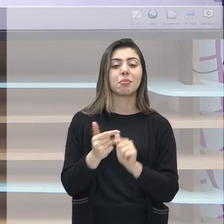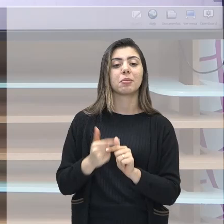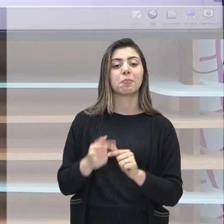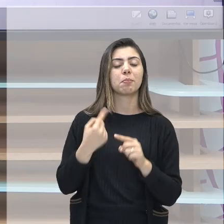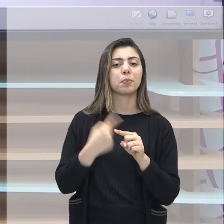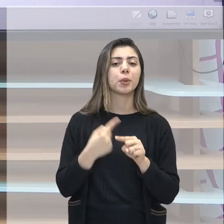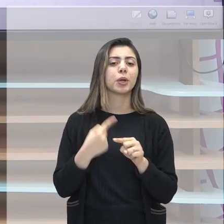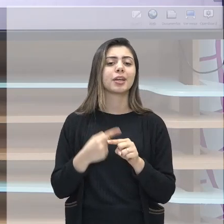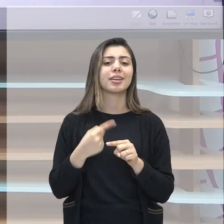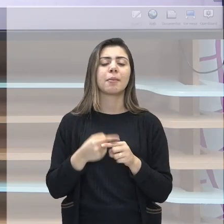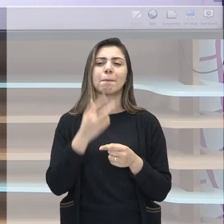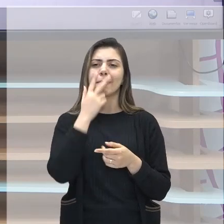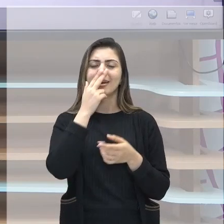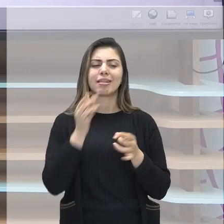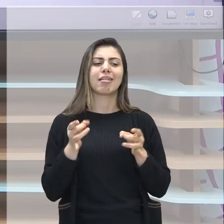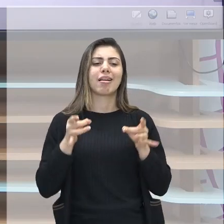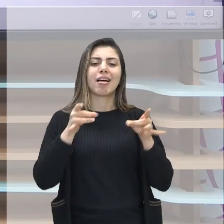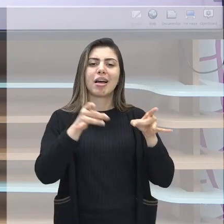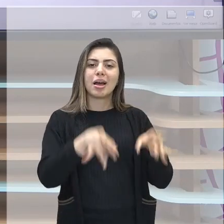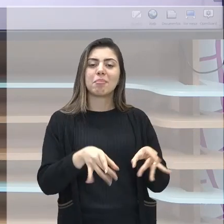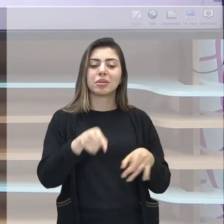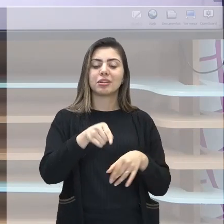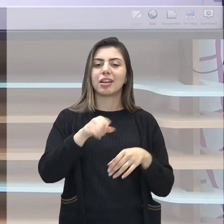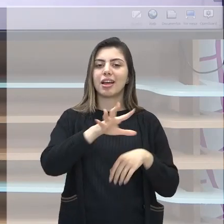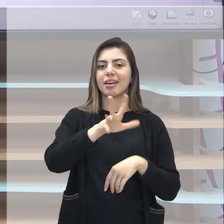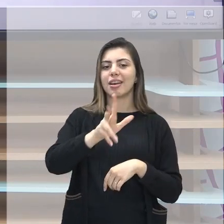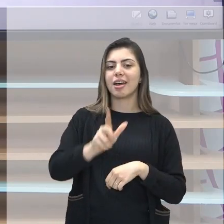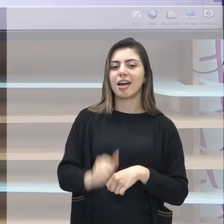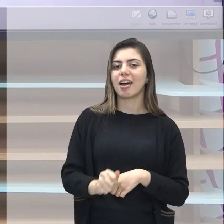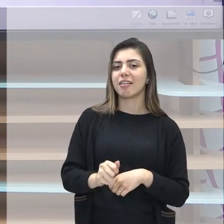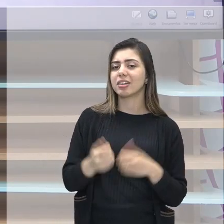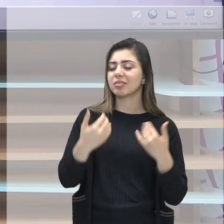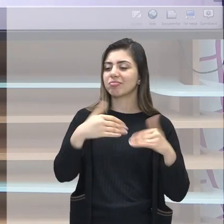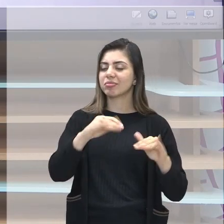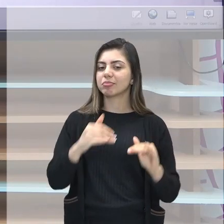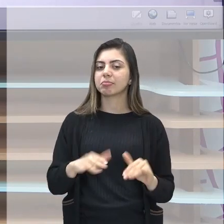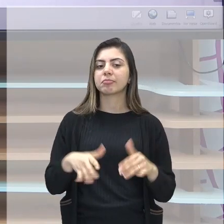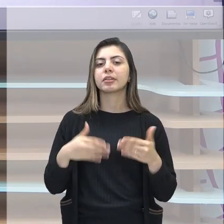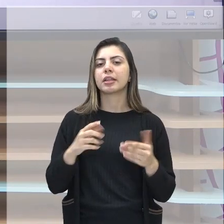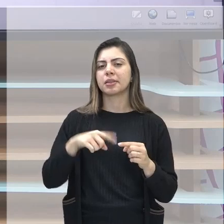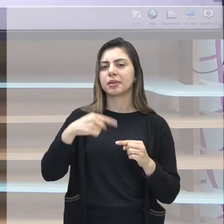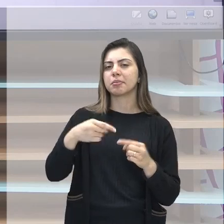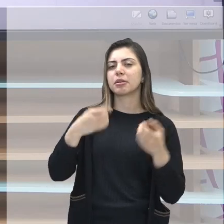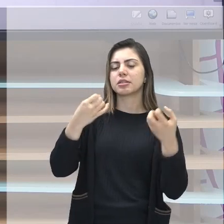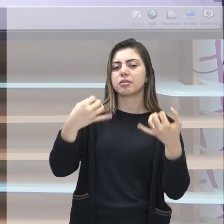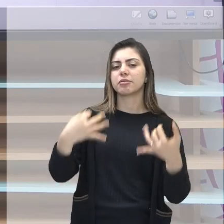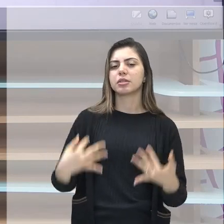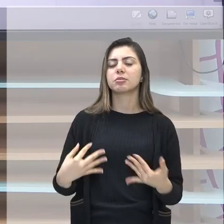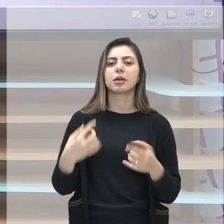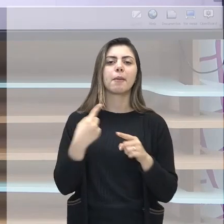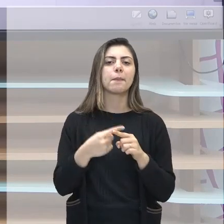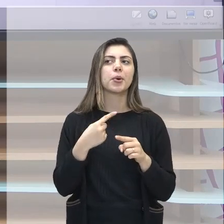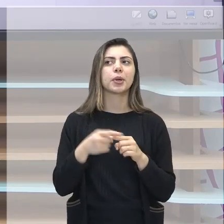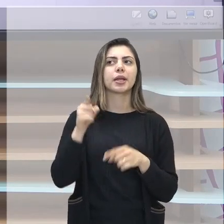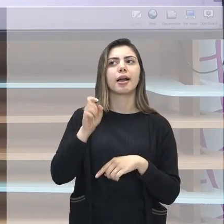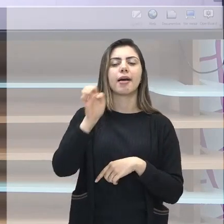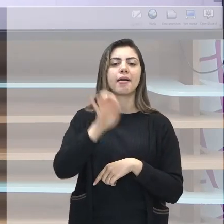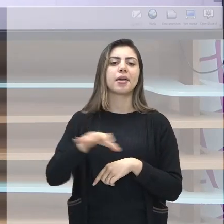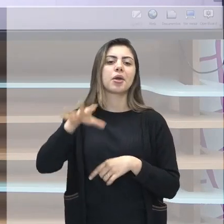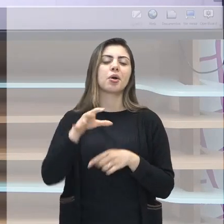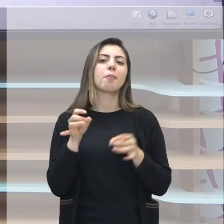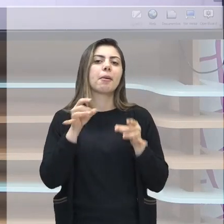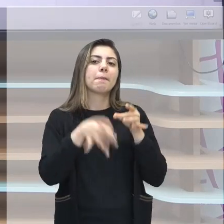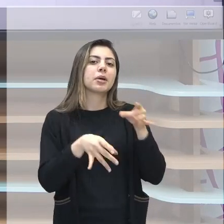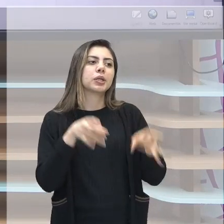terem abandonado esse continente à própria sorte. A gente vai entender, basicamente, as motivações, né? O